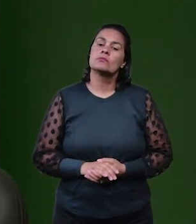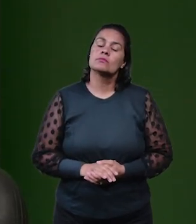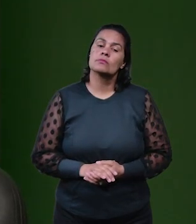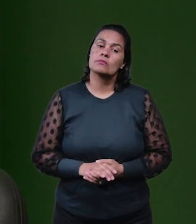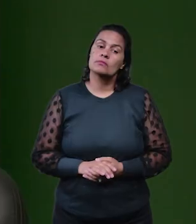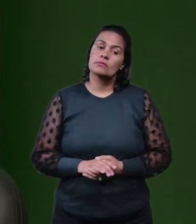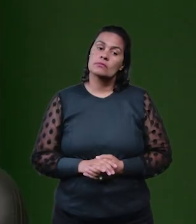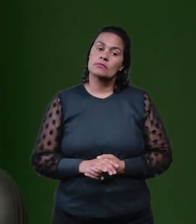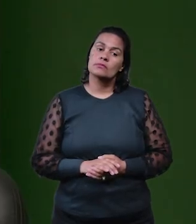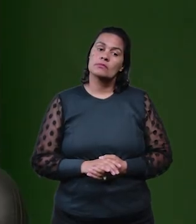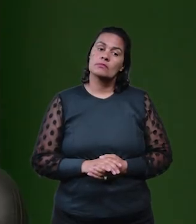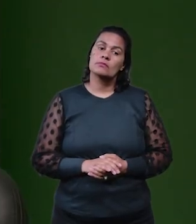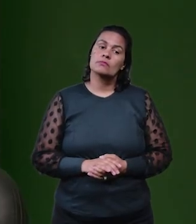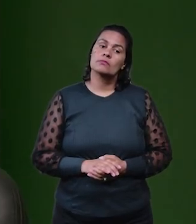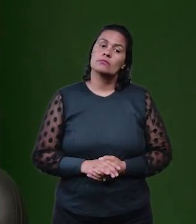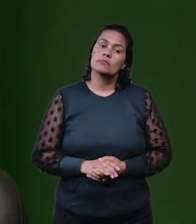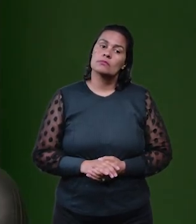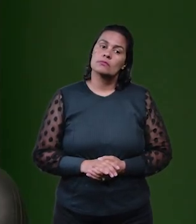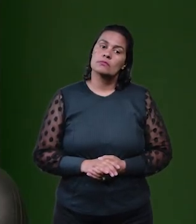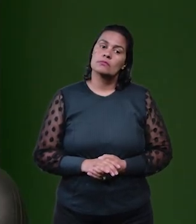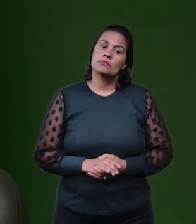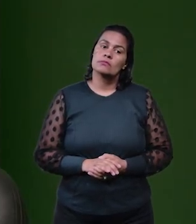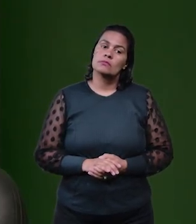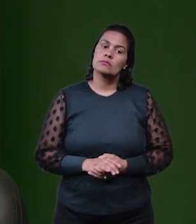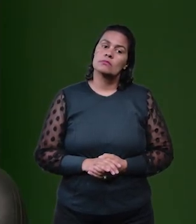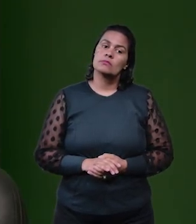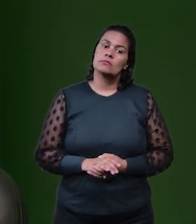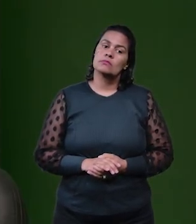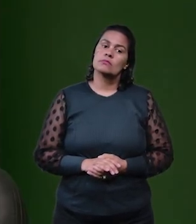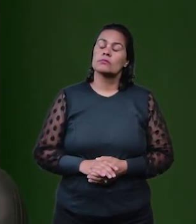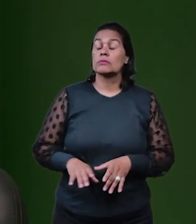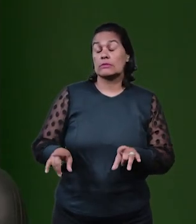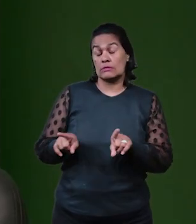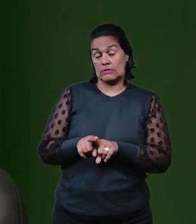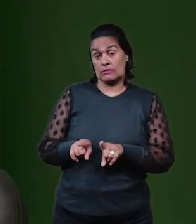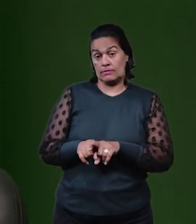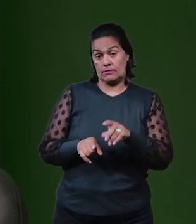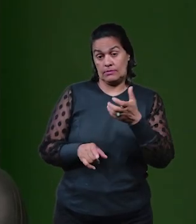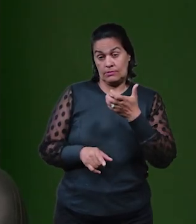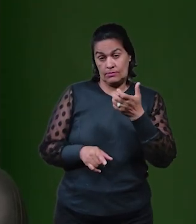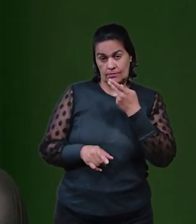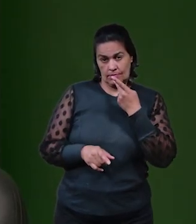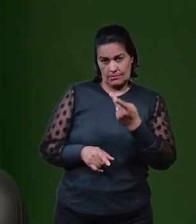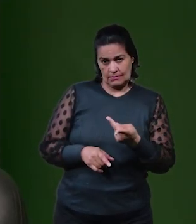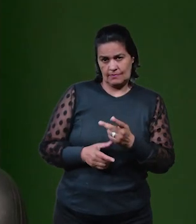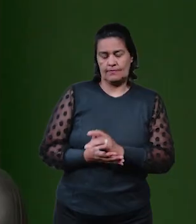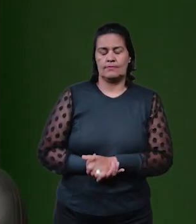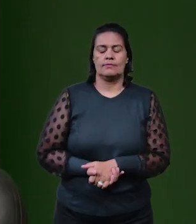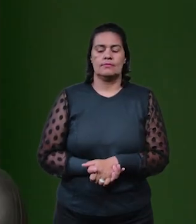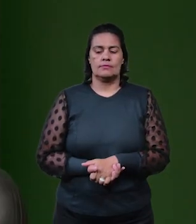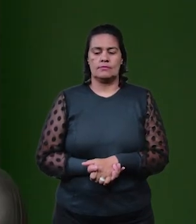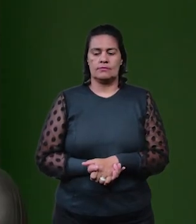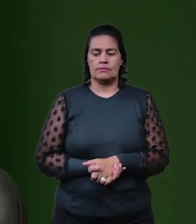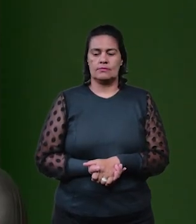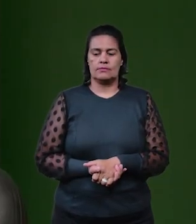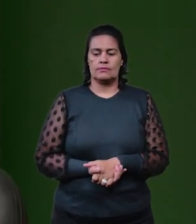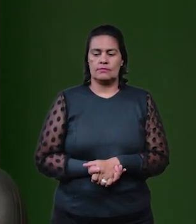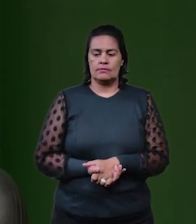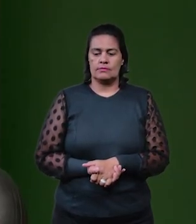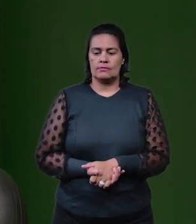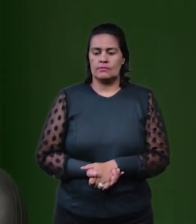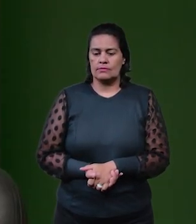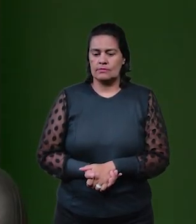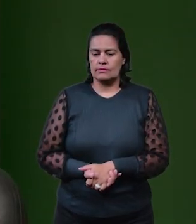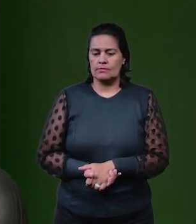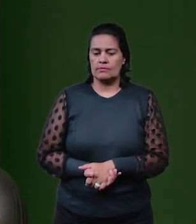eu queria também dizer que, assim, o processo muito lindo que você estava descrevendo, de você procurar a